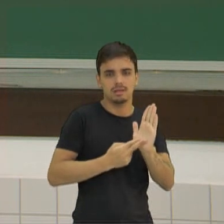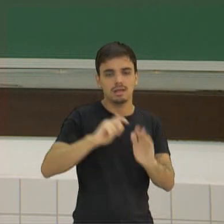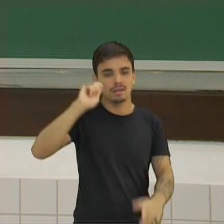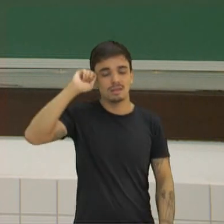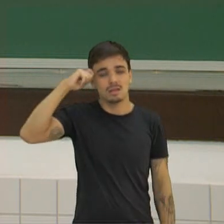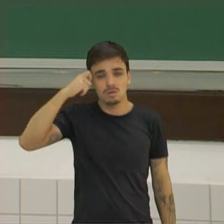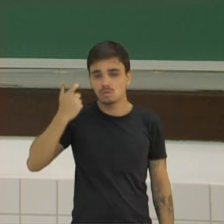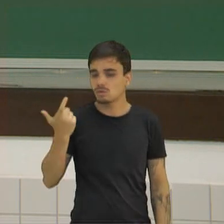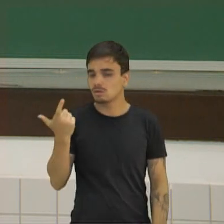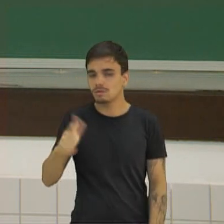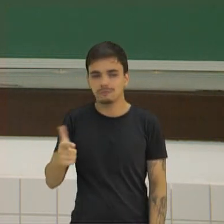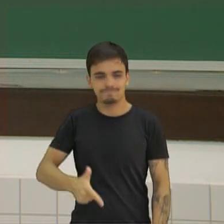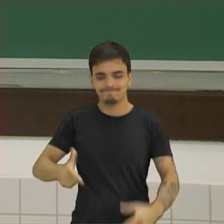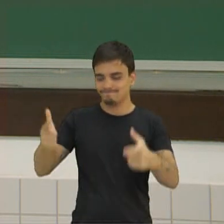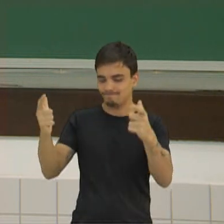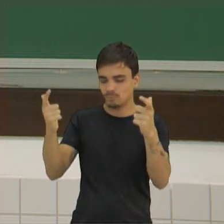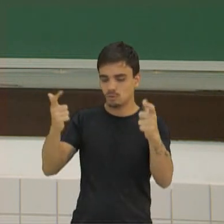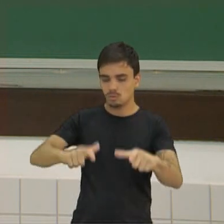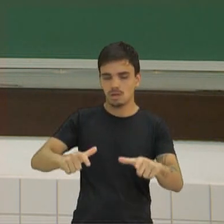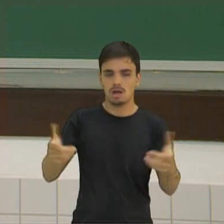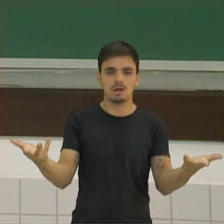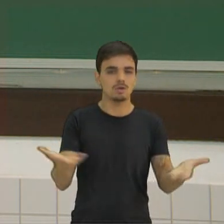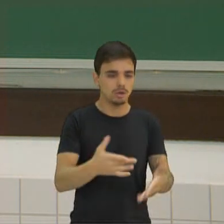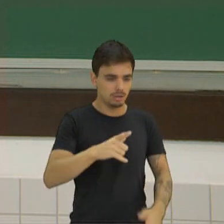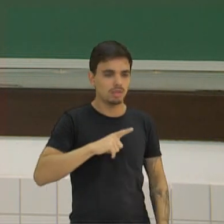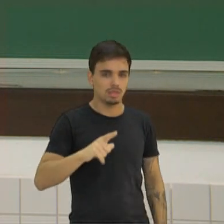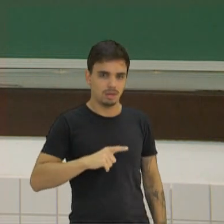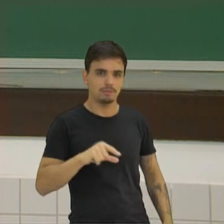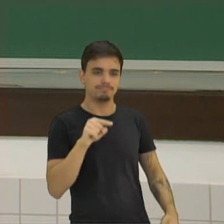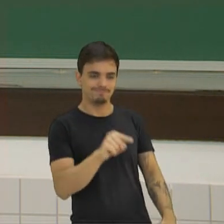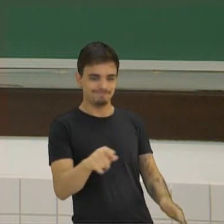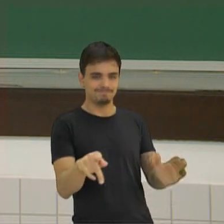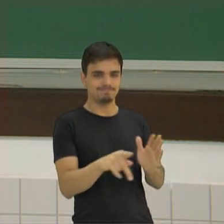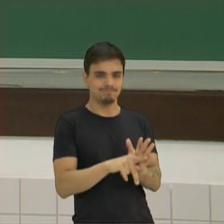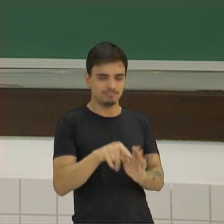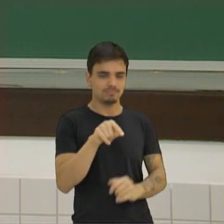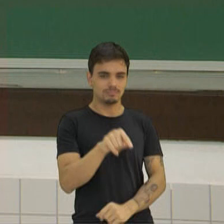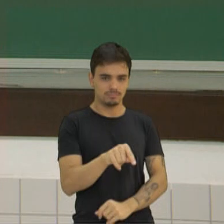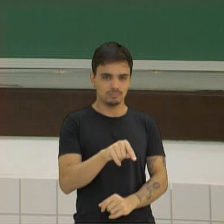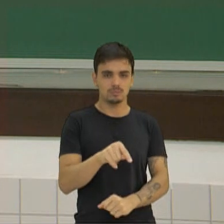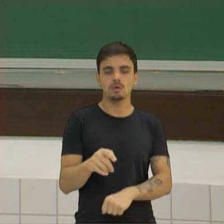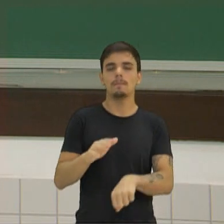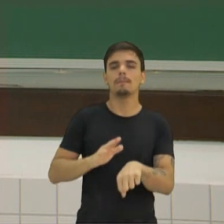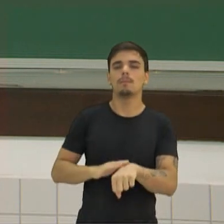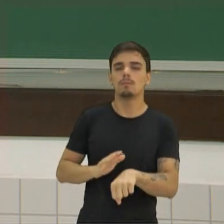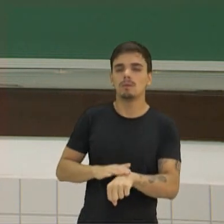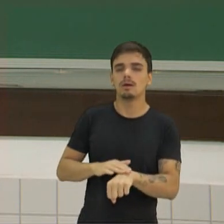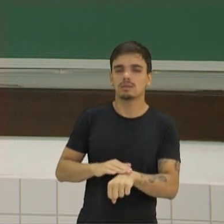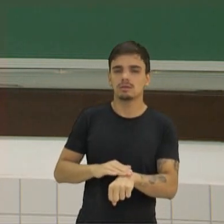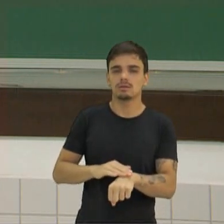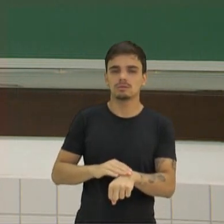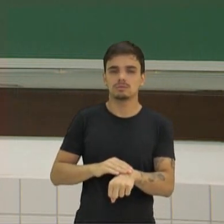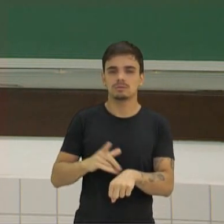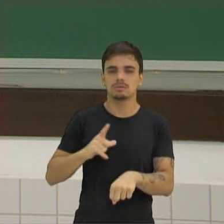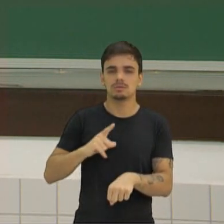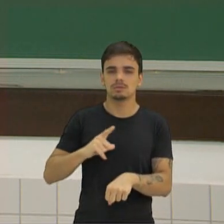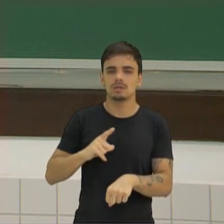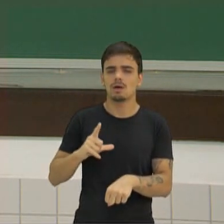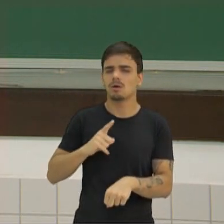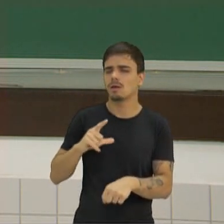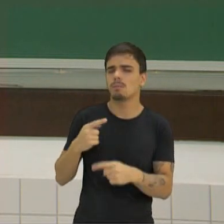o espaço que hoje é dado a eles no momento de tremendo a